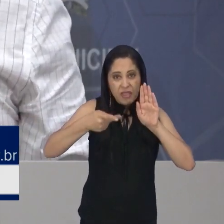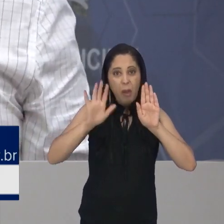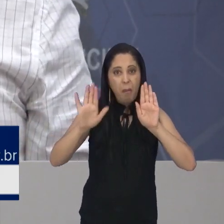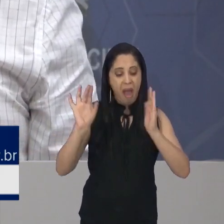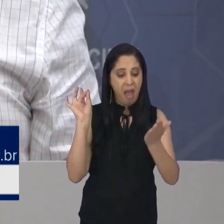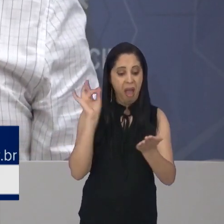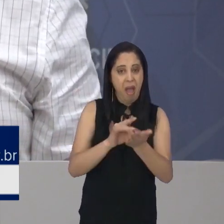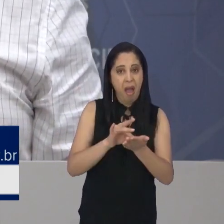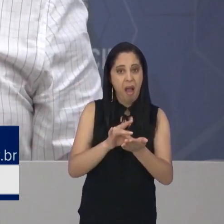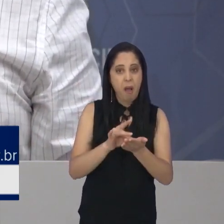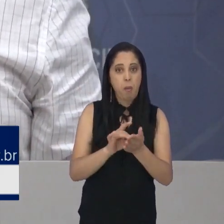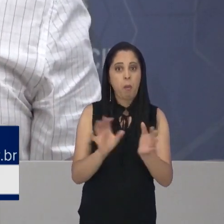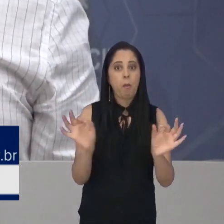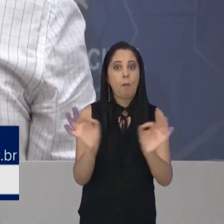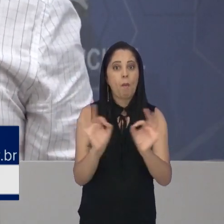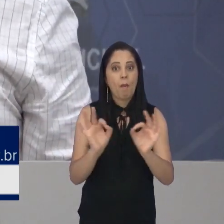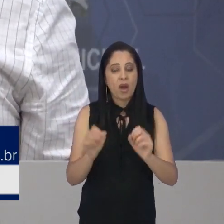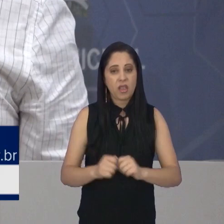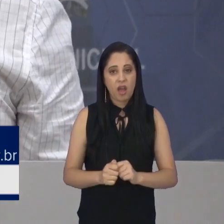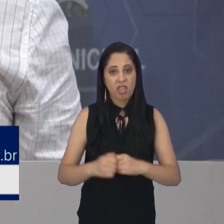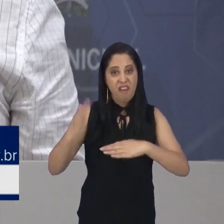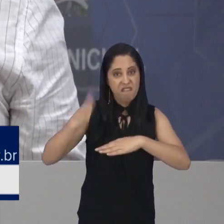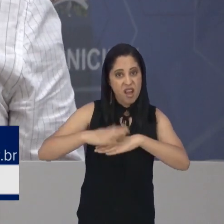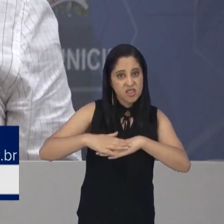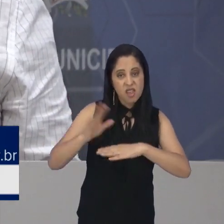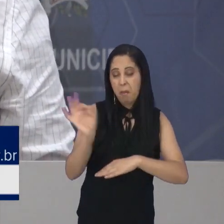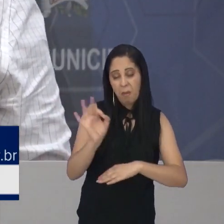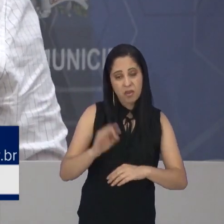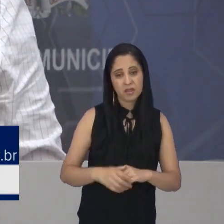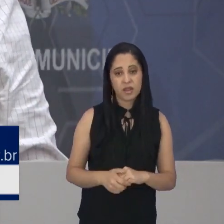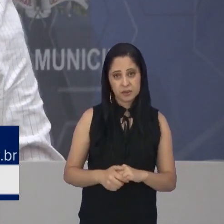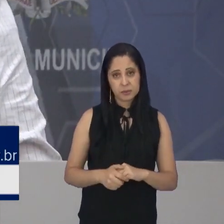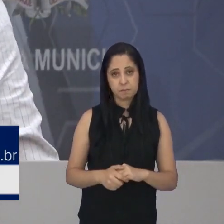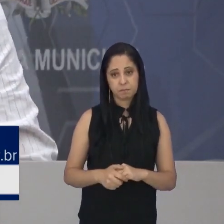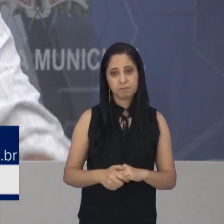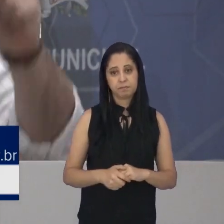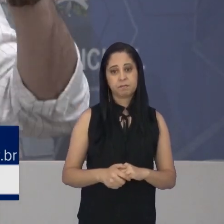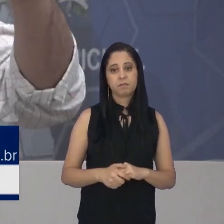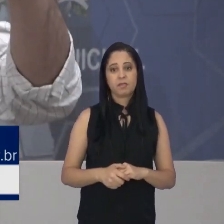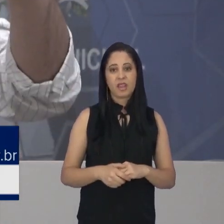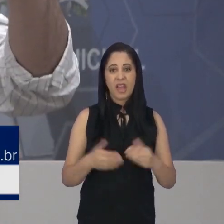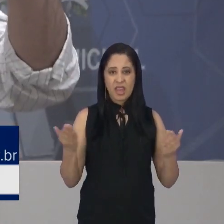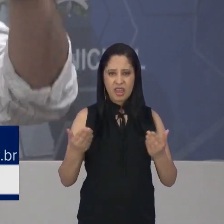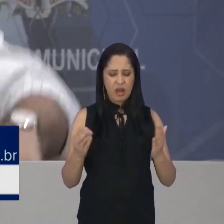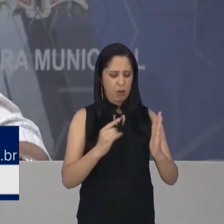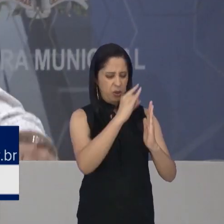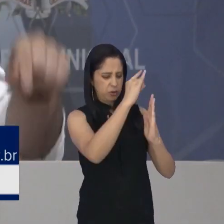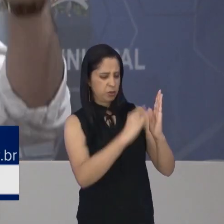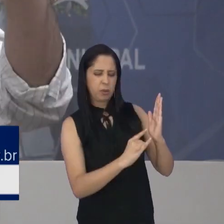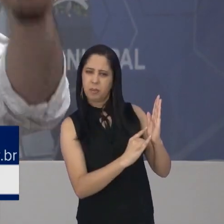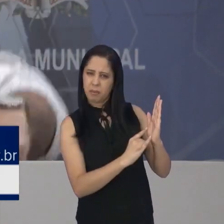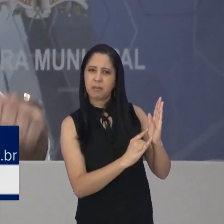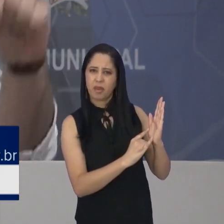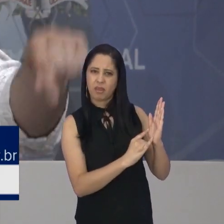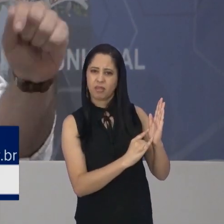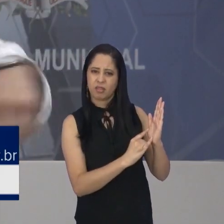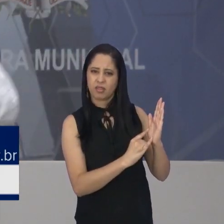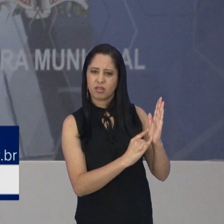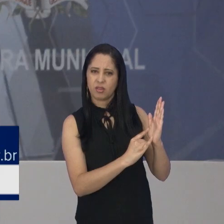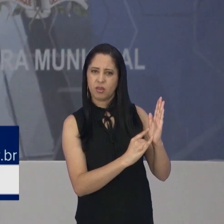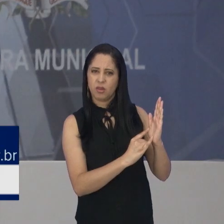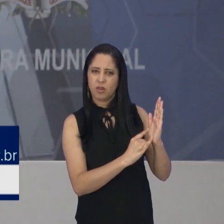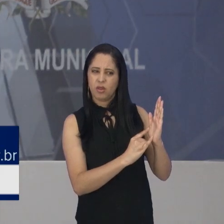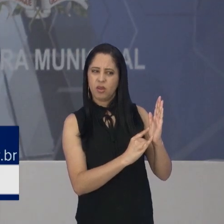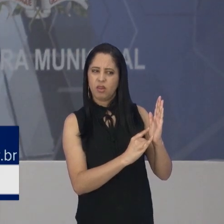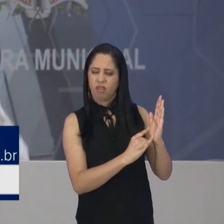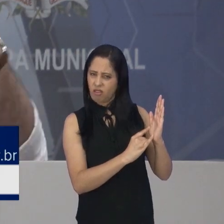carros. E nós vamos abalizar agora uma prorrogação de contrato e colocar a Câmara Municipal na mira do Ministério Público e